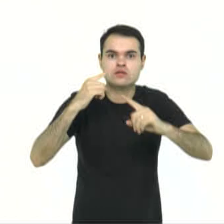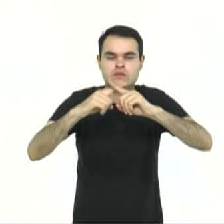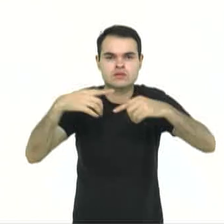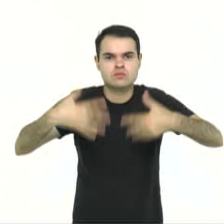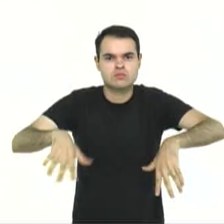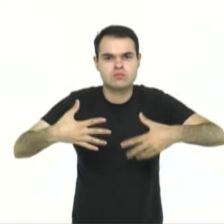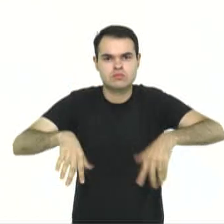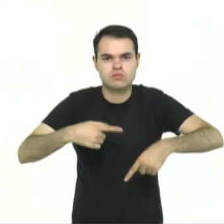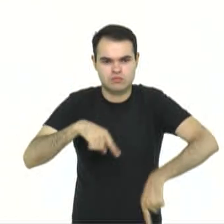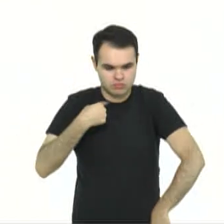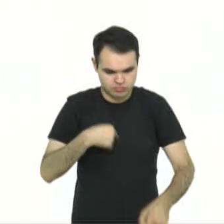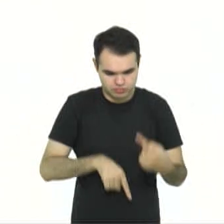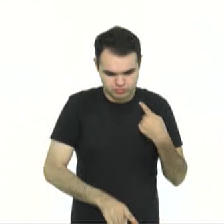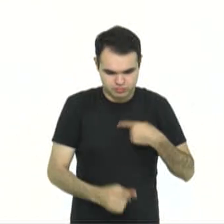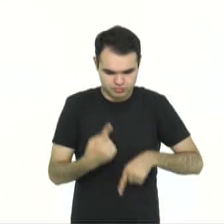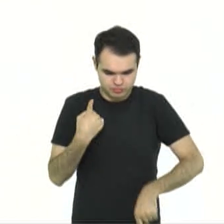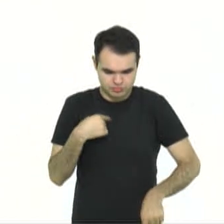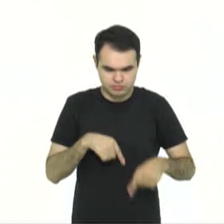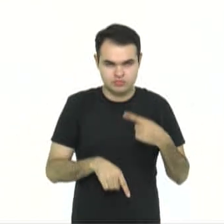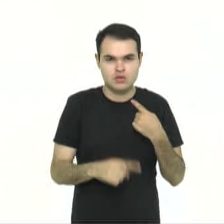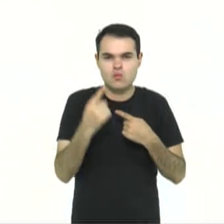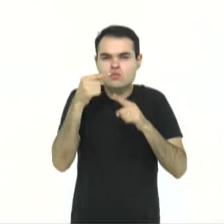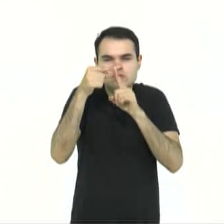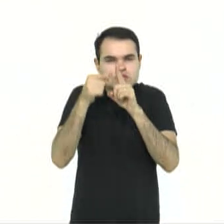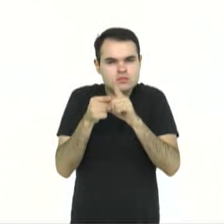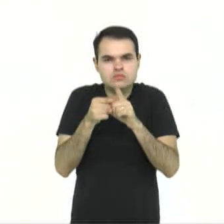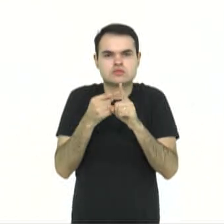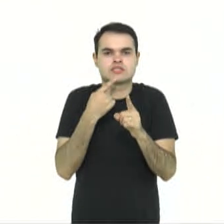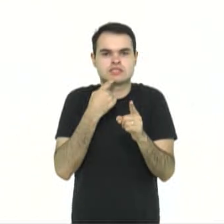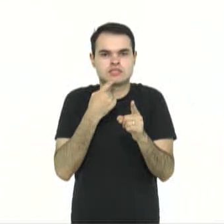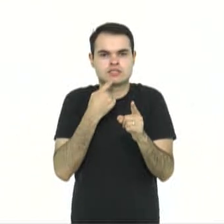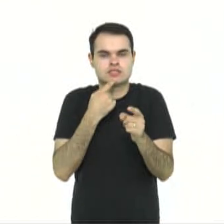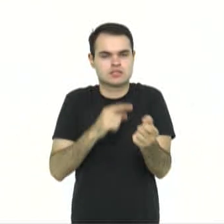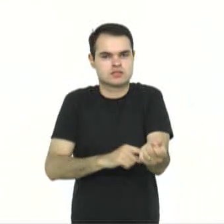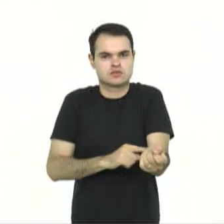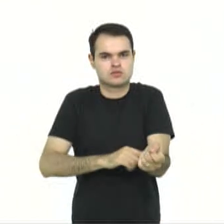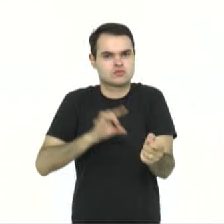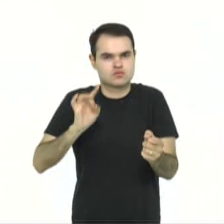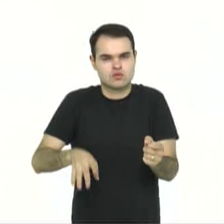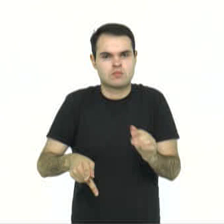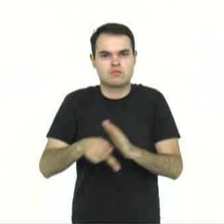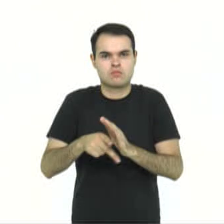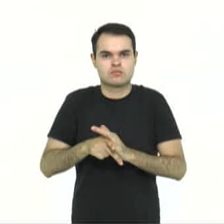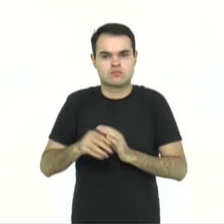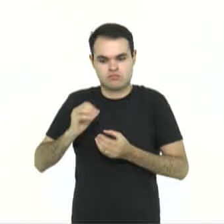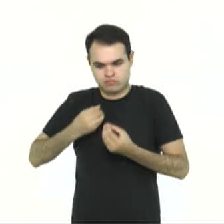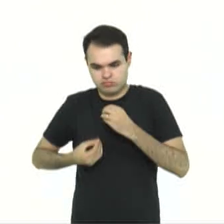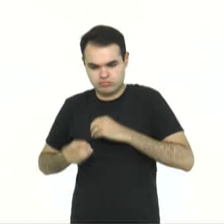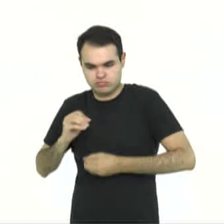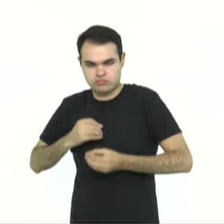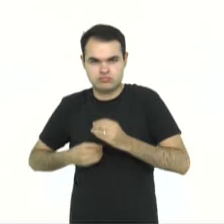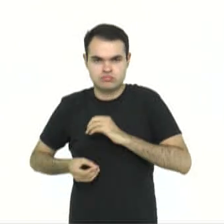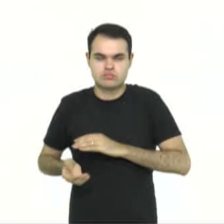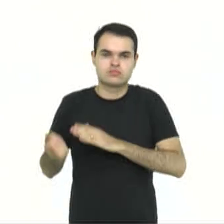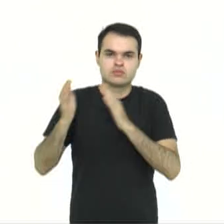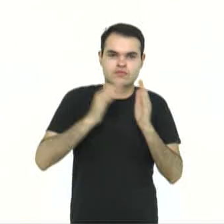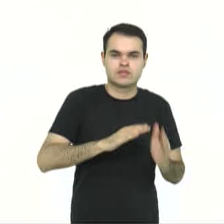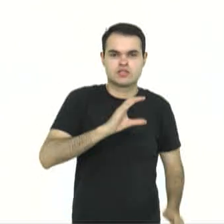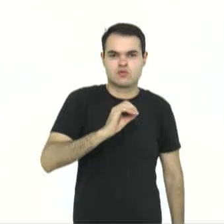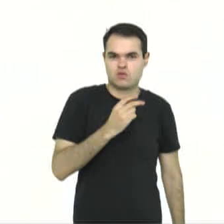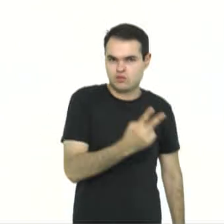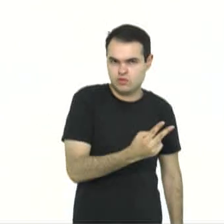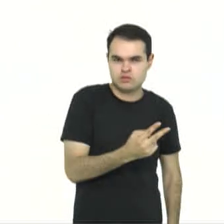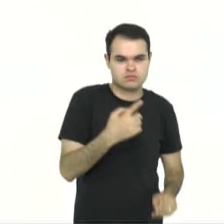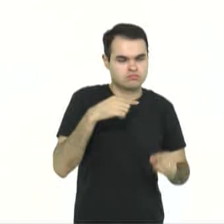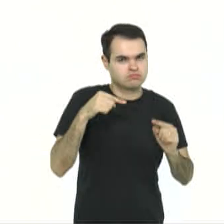uma delas, só trafega um tipo de sangue. Nas artérias circula sangue oxigenado, nas veias o sangue saturado de gás carbônico que